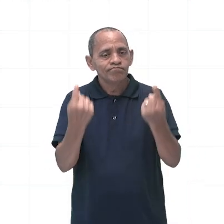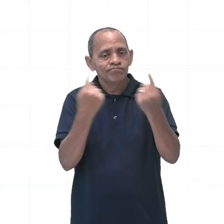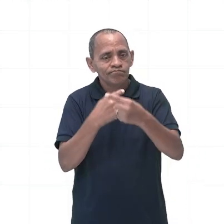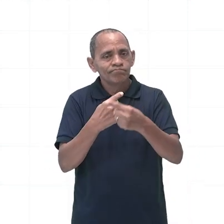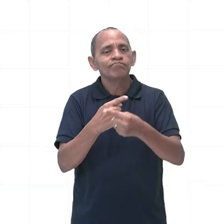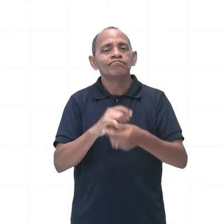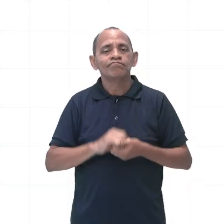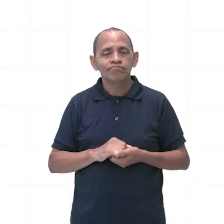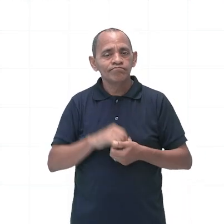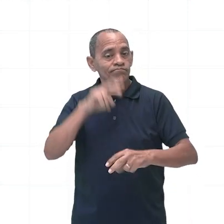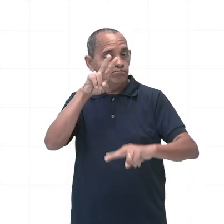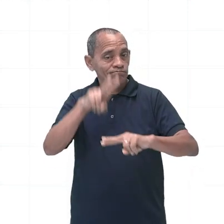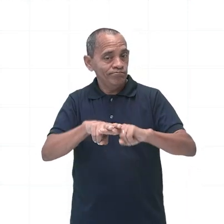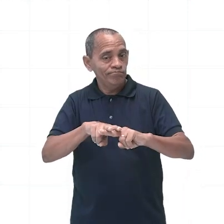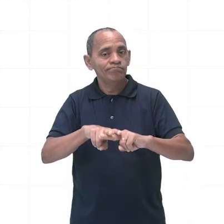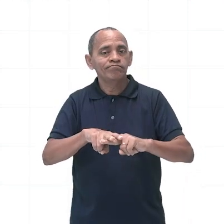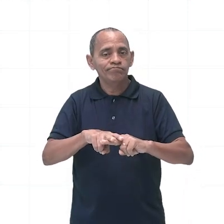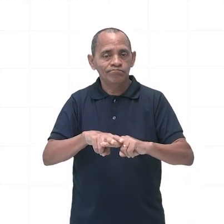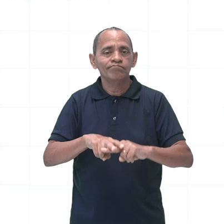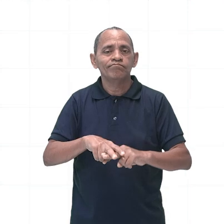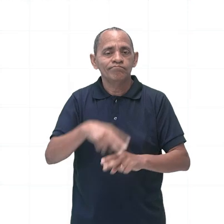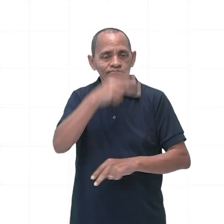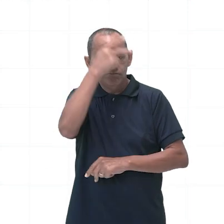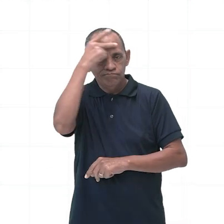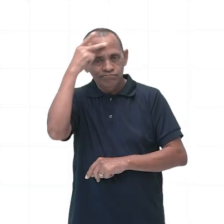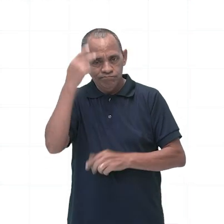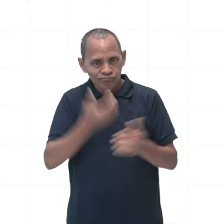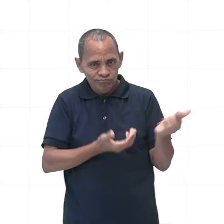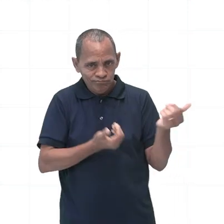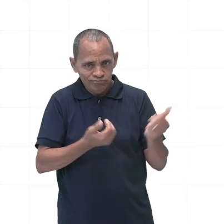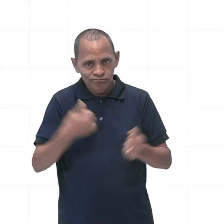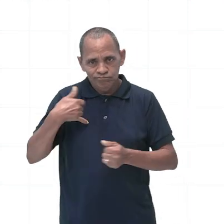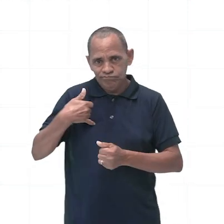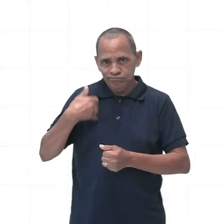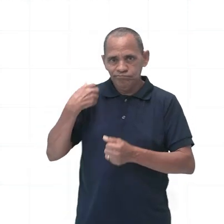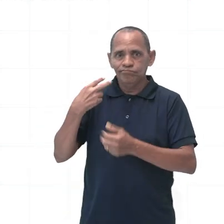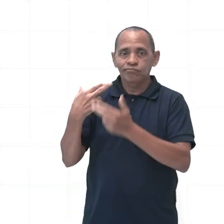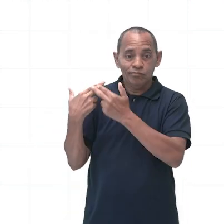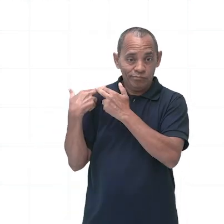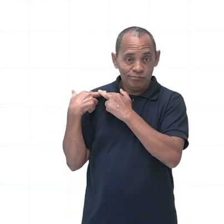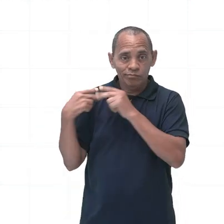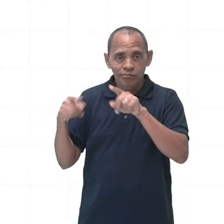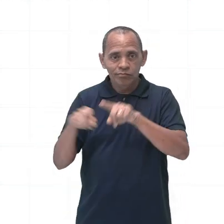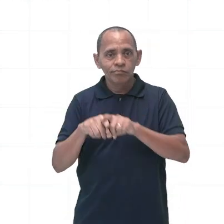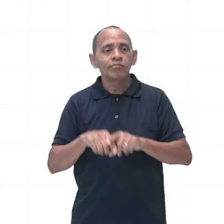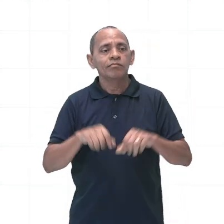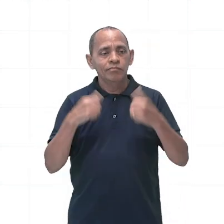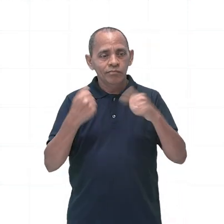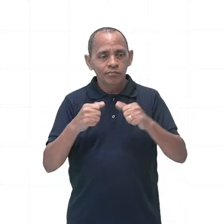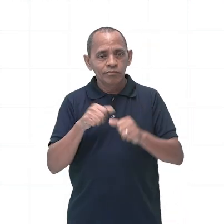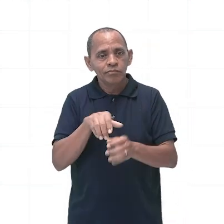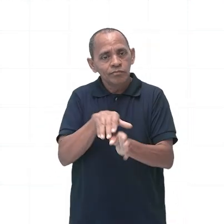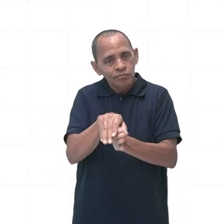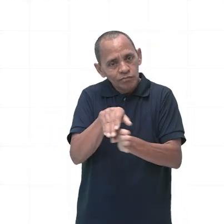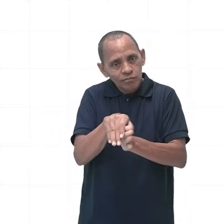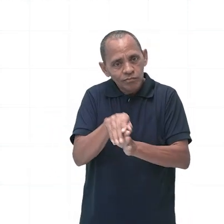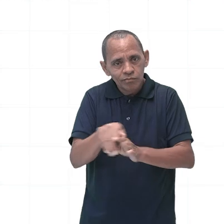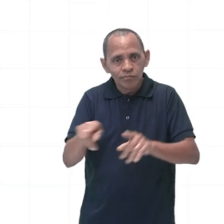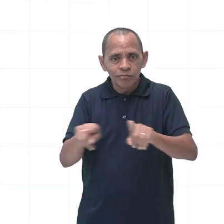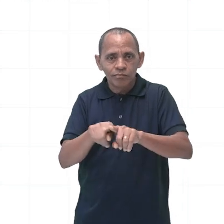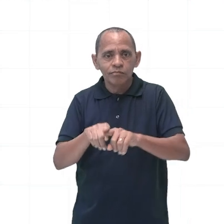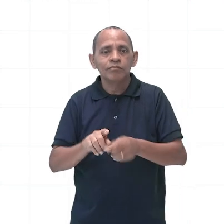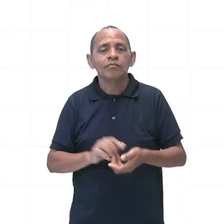menores, concordo que é preciso responsabilizar adolescentes criminosos por suas